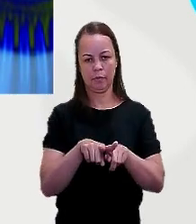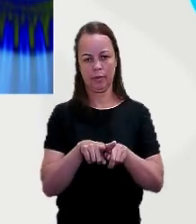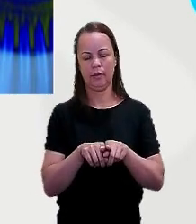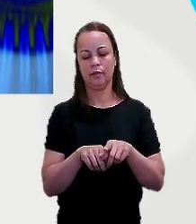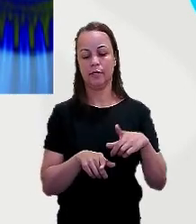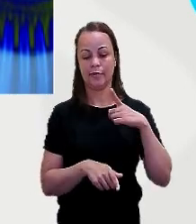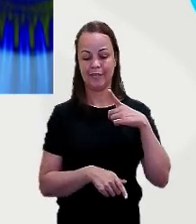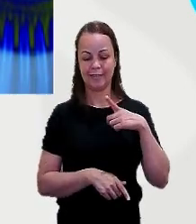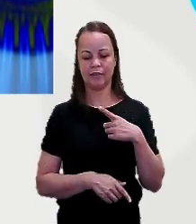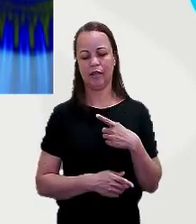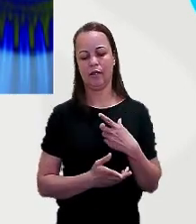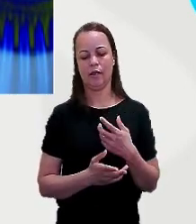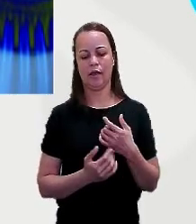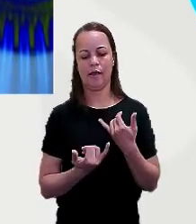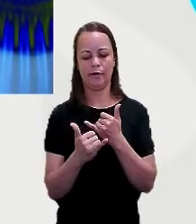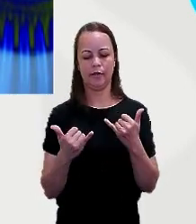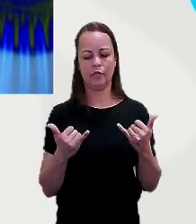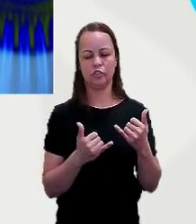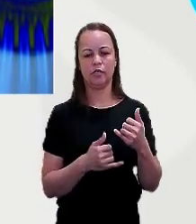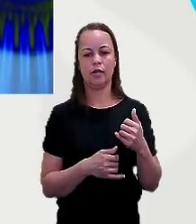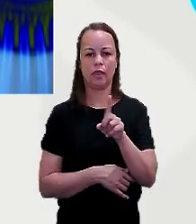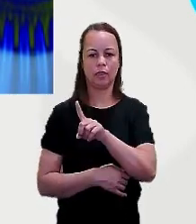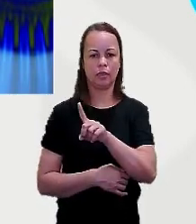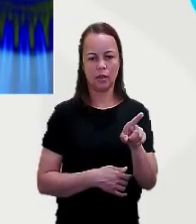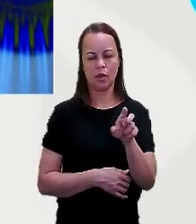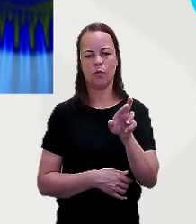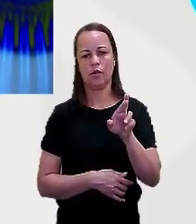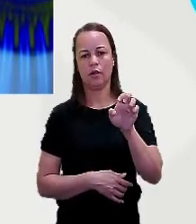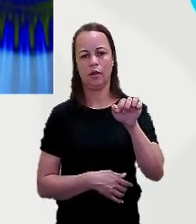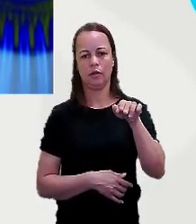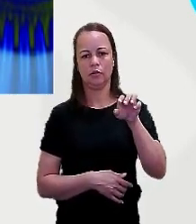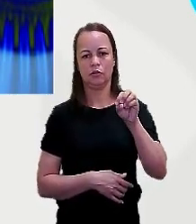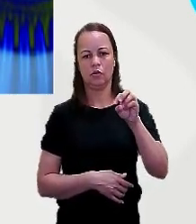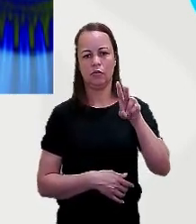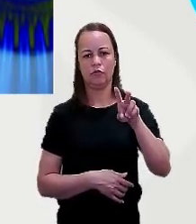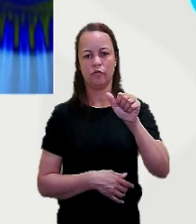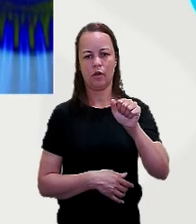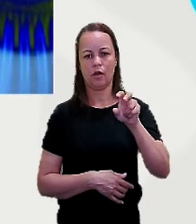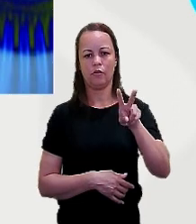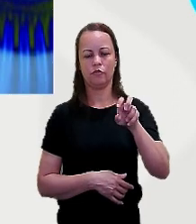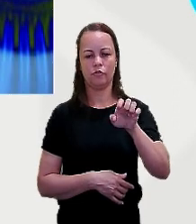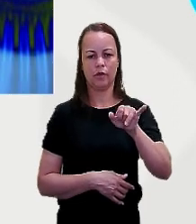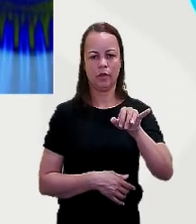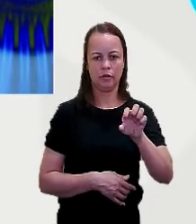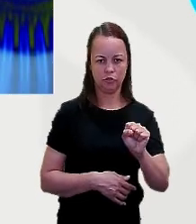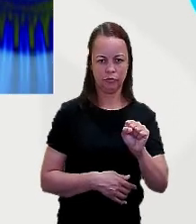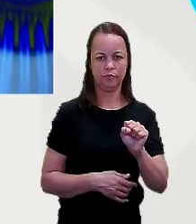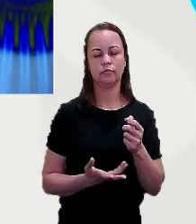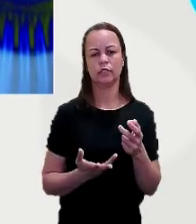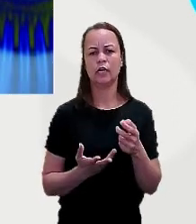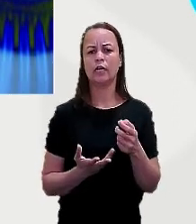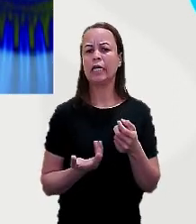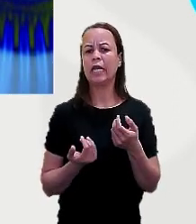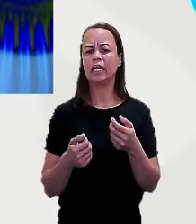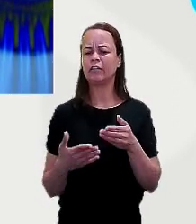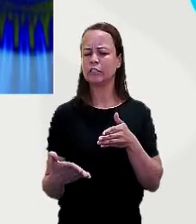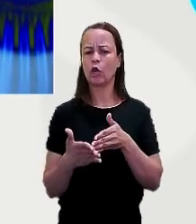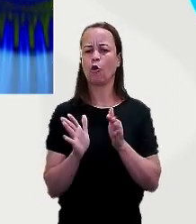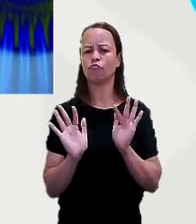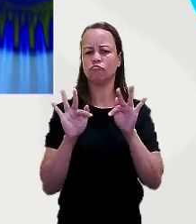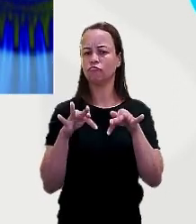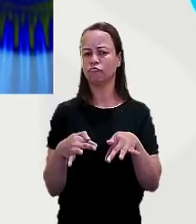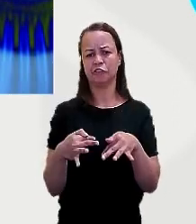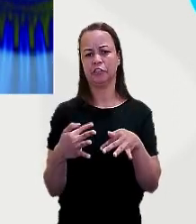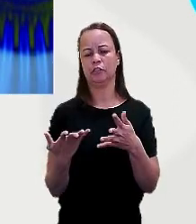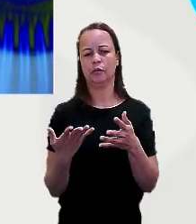energias não renováveis, tá certo? Que elas têm um limite, que elas vão ter um fim, como, por